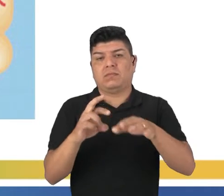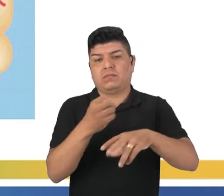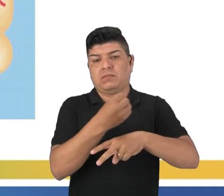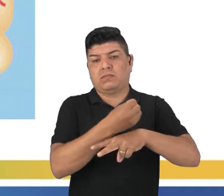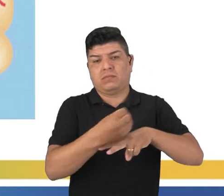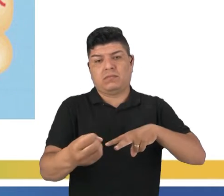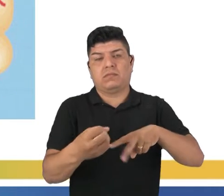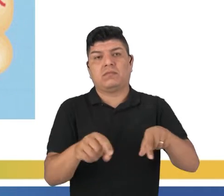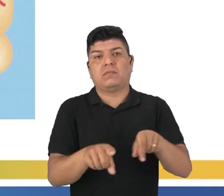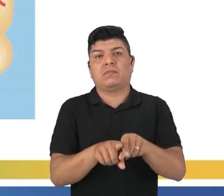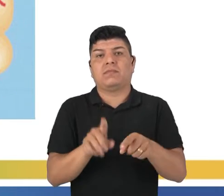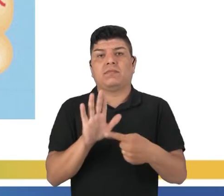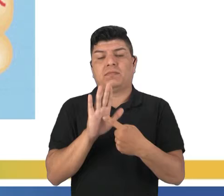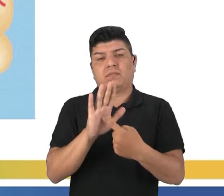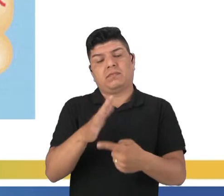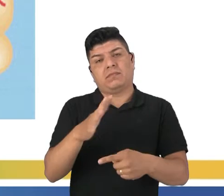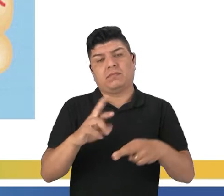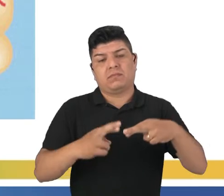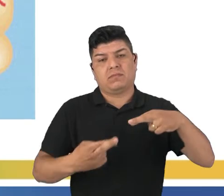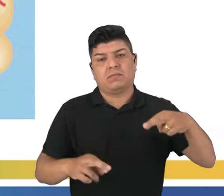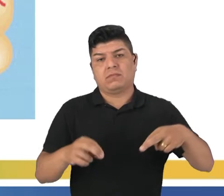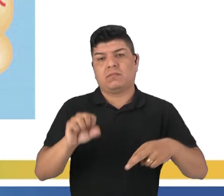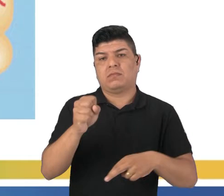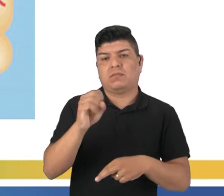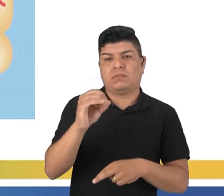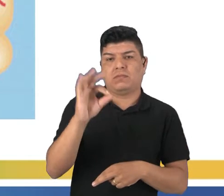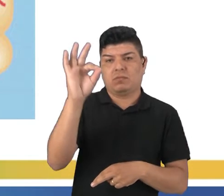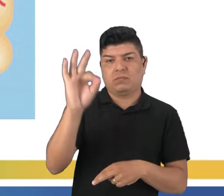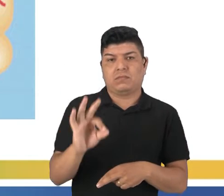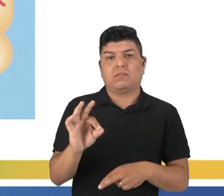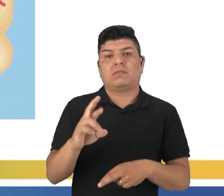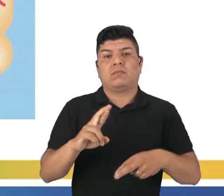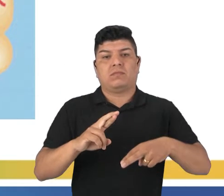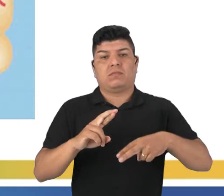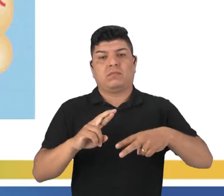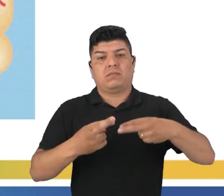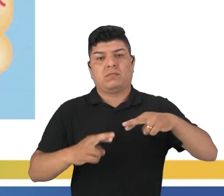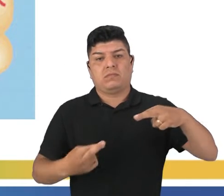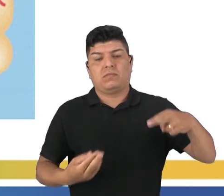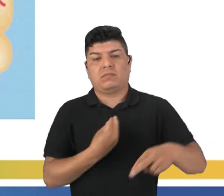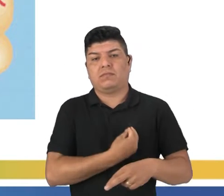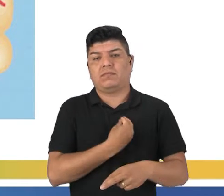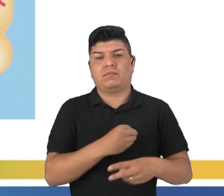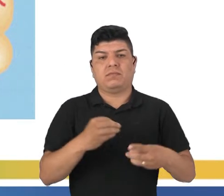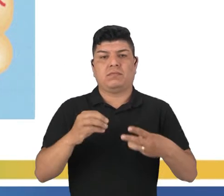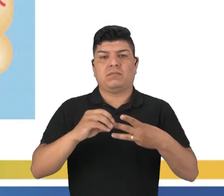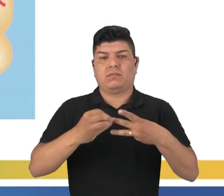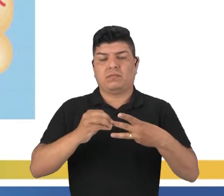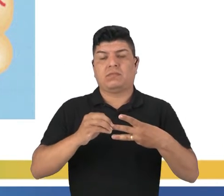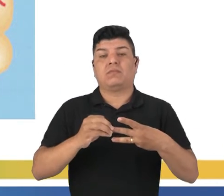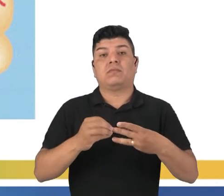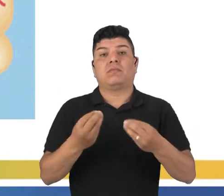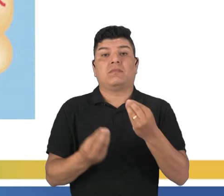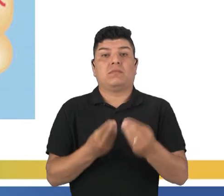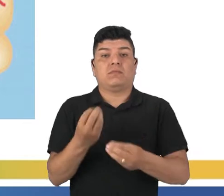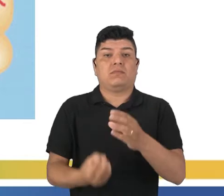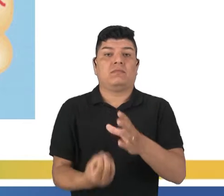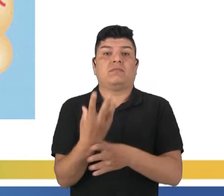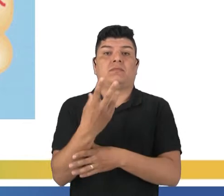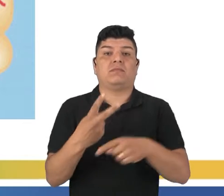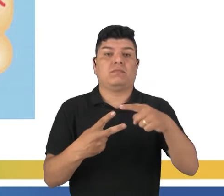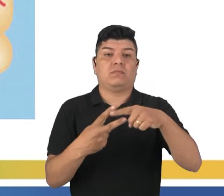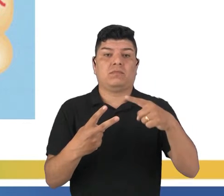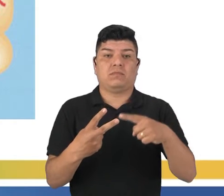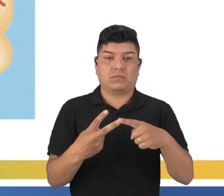esse tipo de RNA apresente mais ou menos 80% do total do RNA contido numa célula. Como ele é formado